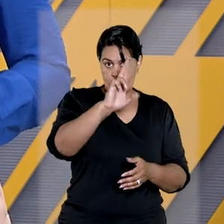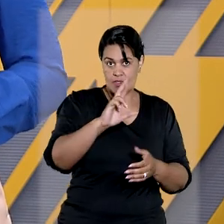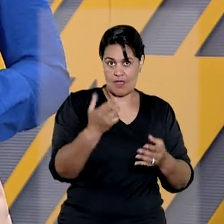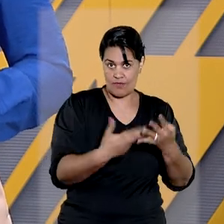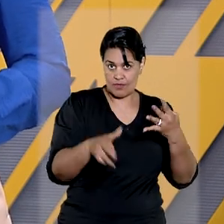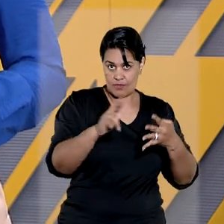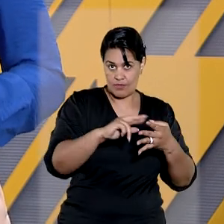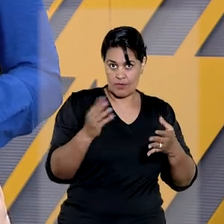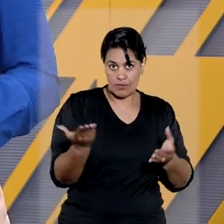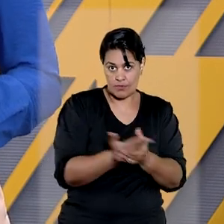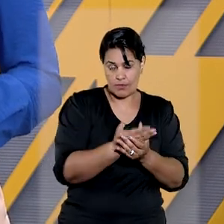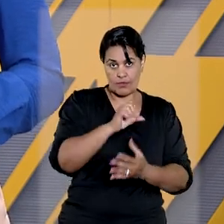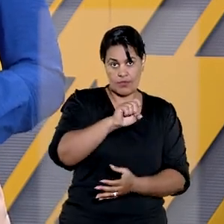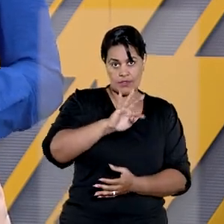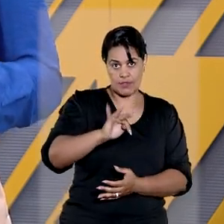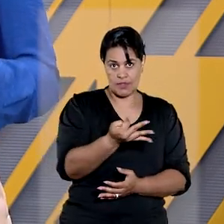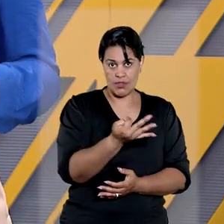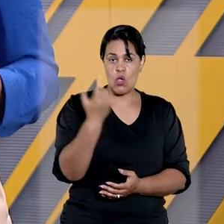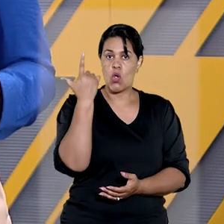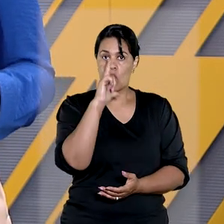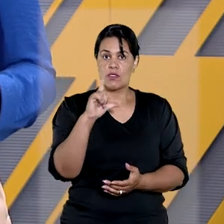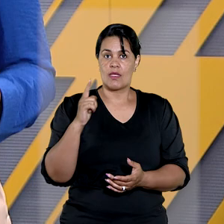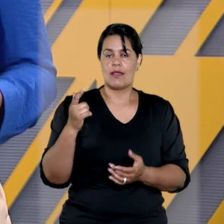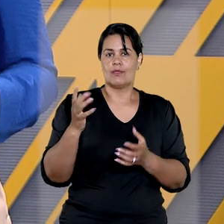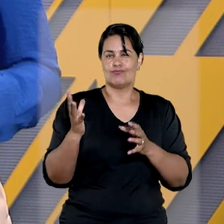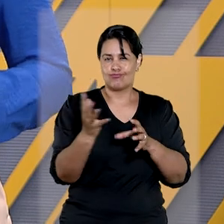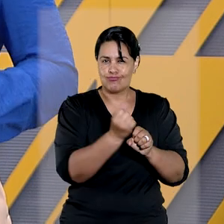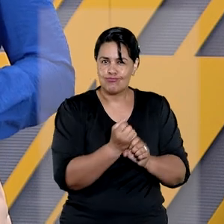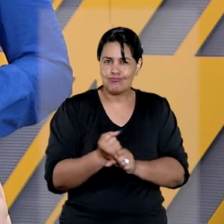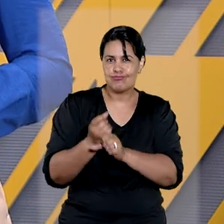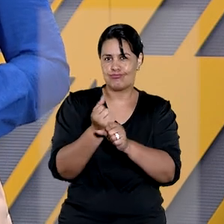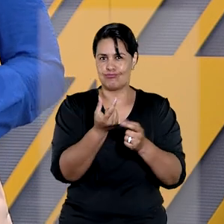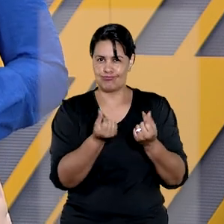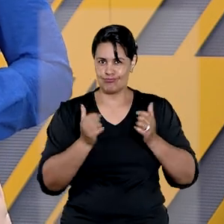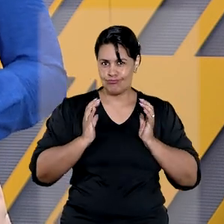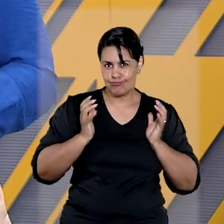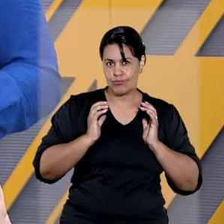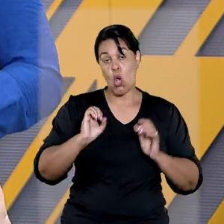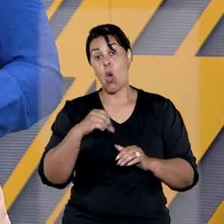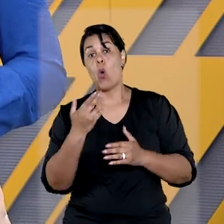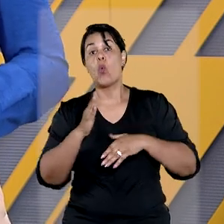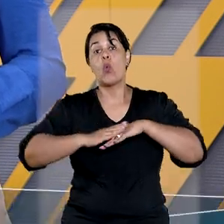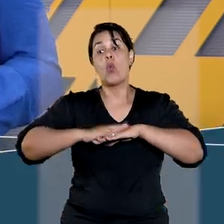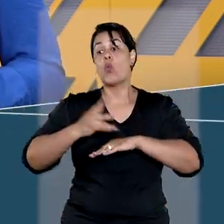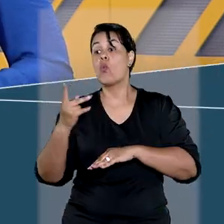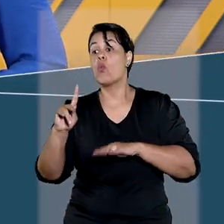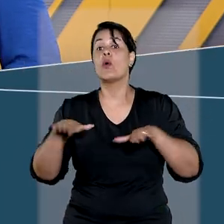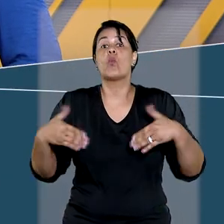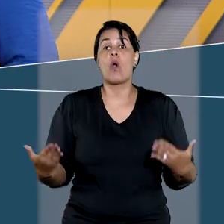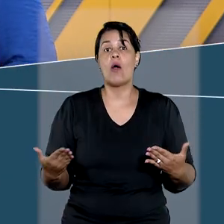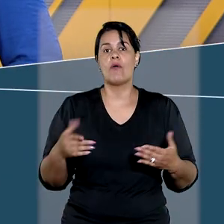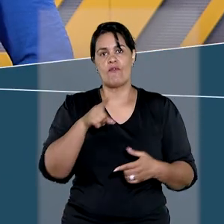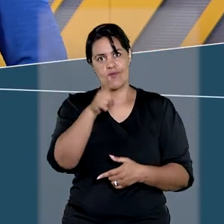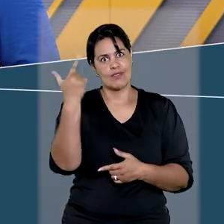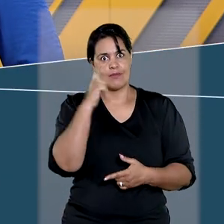na construção do patrimônio ou quais bens fazem parte da meação da esposa. Você